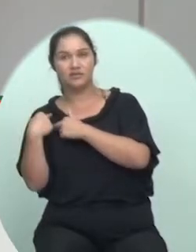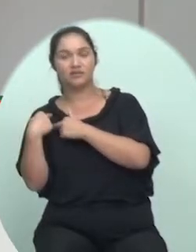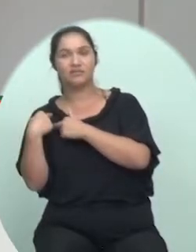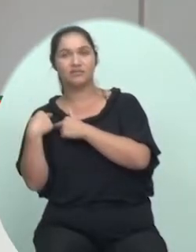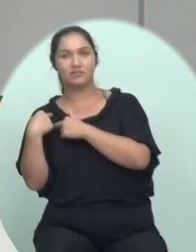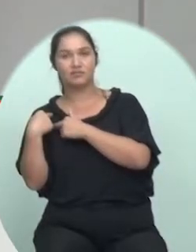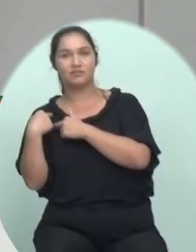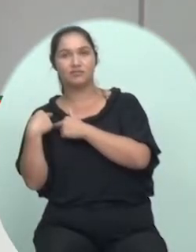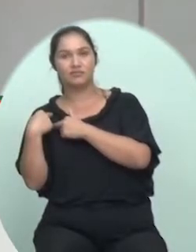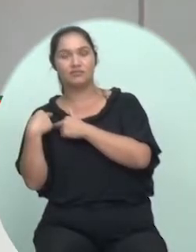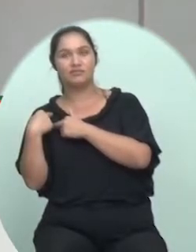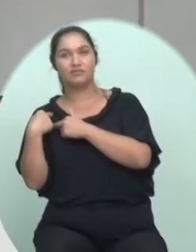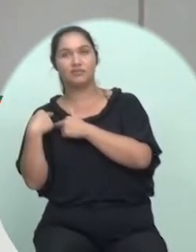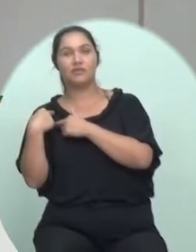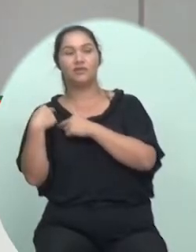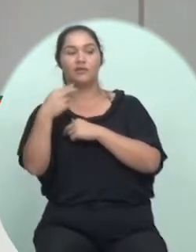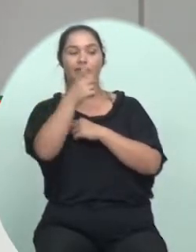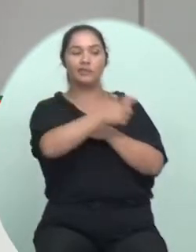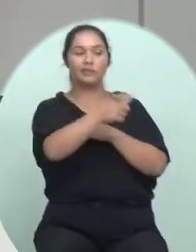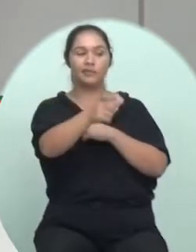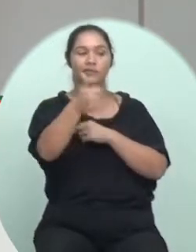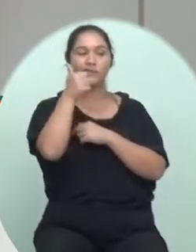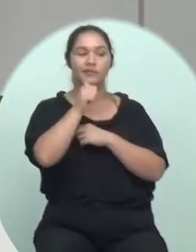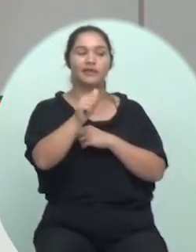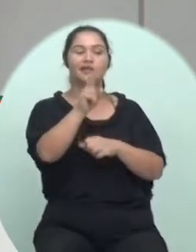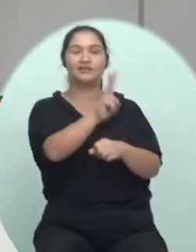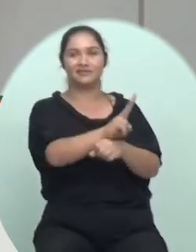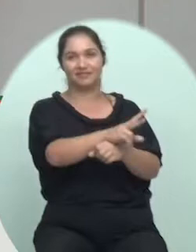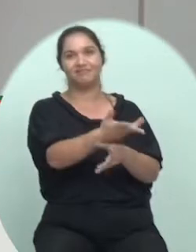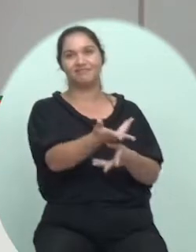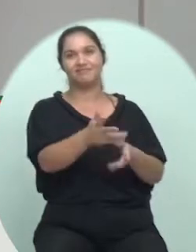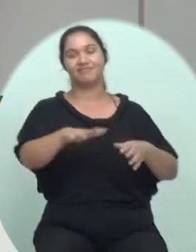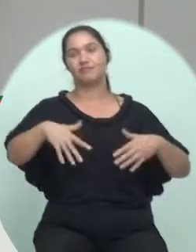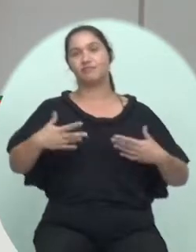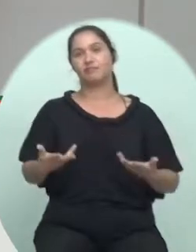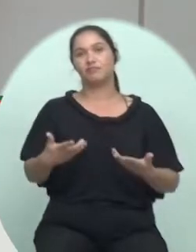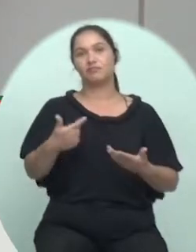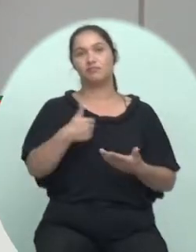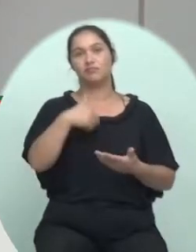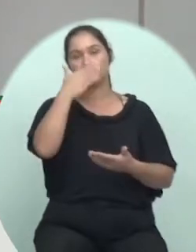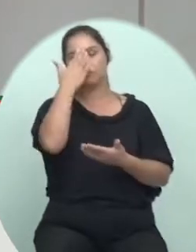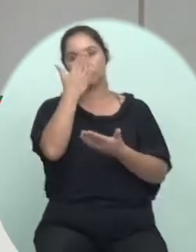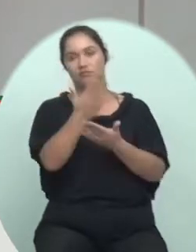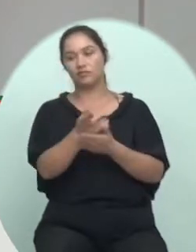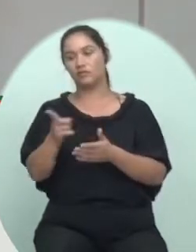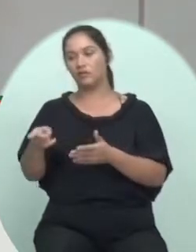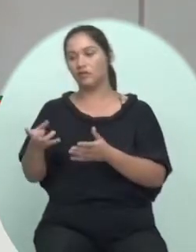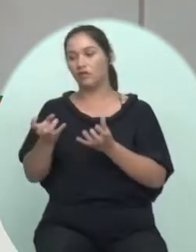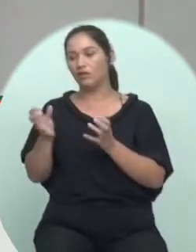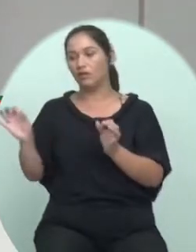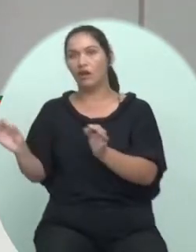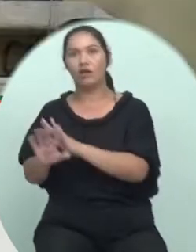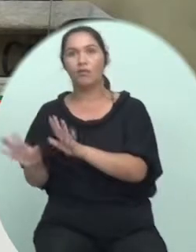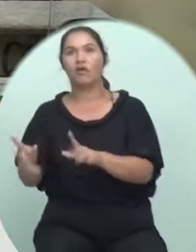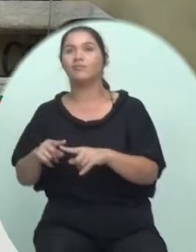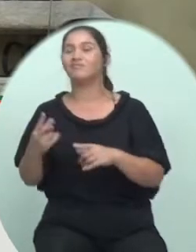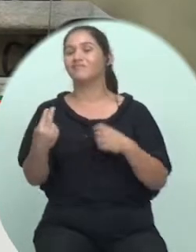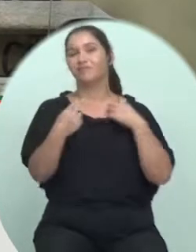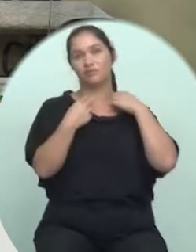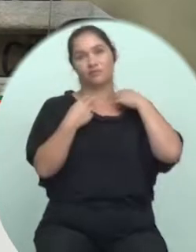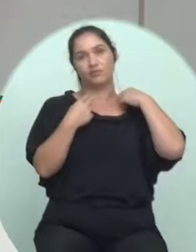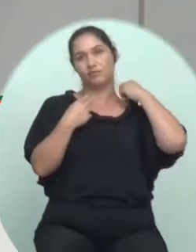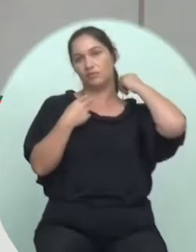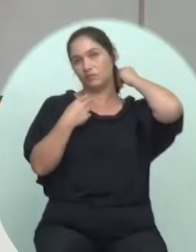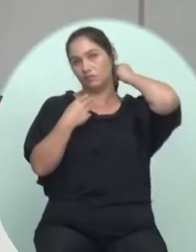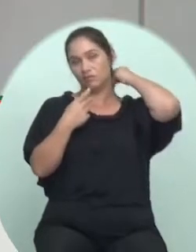vão cortando essas secretarias, né? Infelizmente, isso é um retrocesso, porque a gente sabe que não é que é uma política